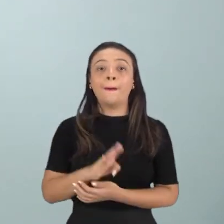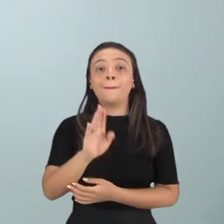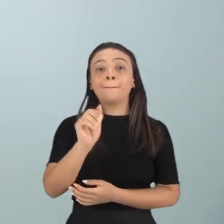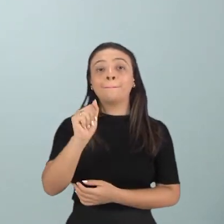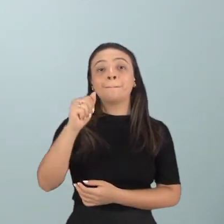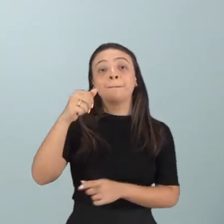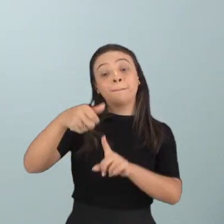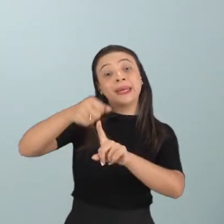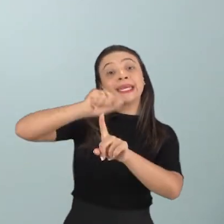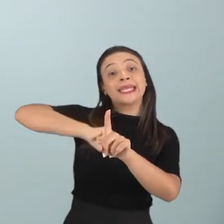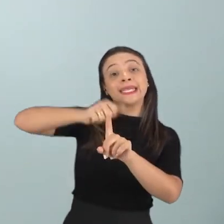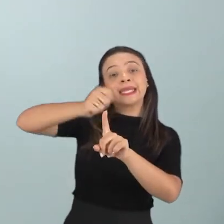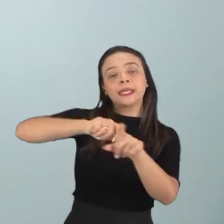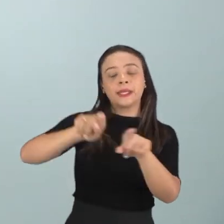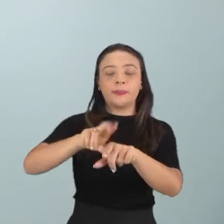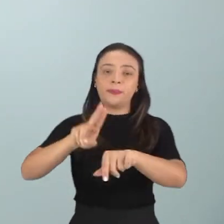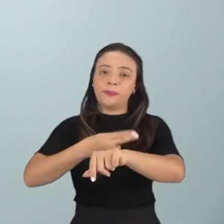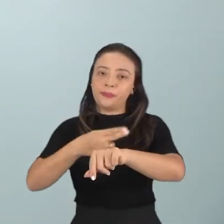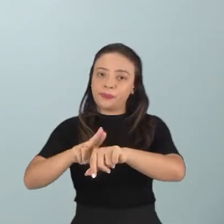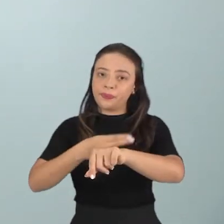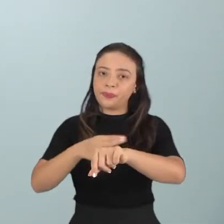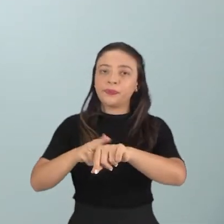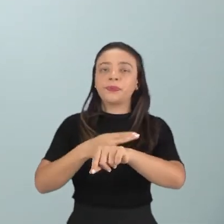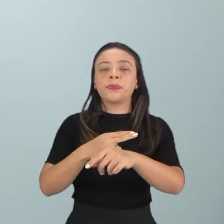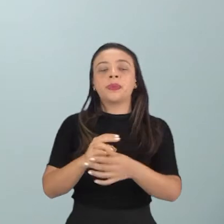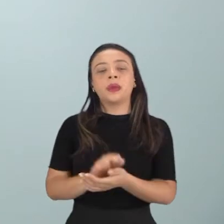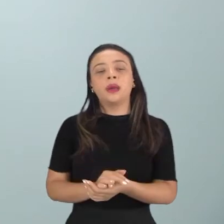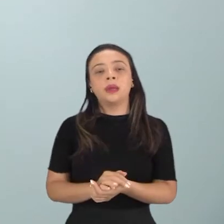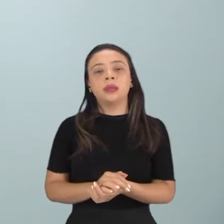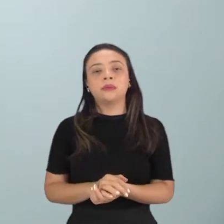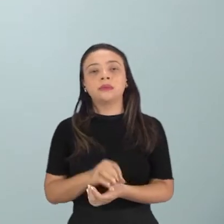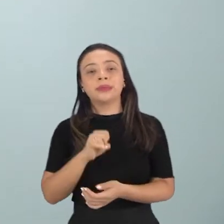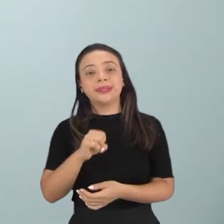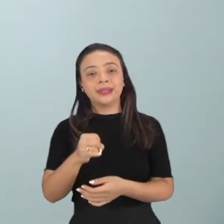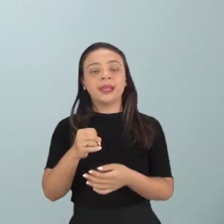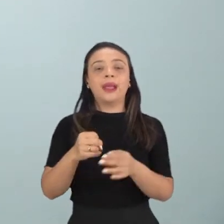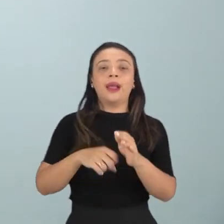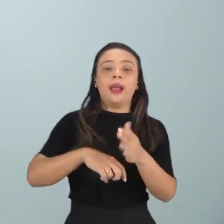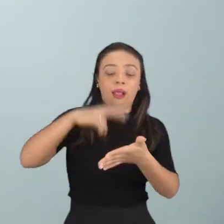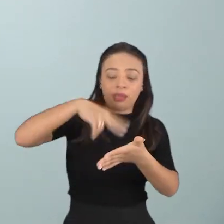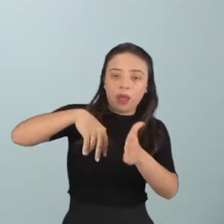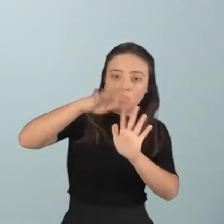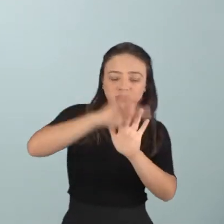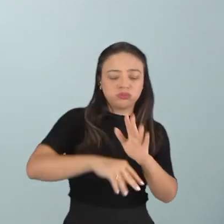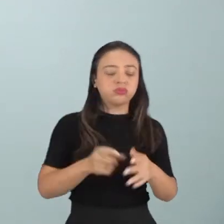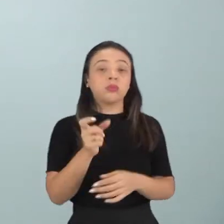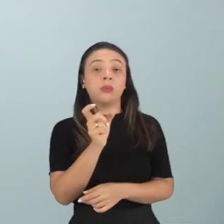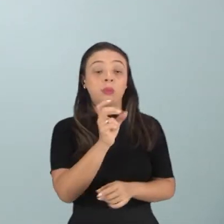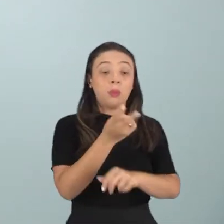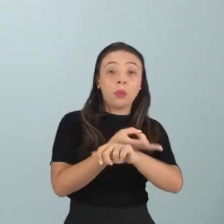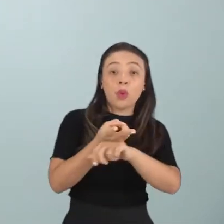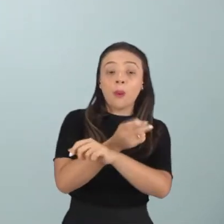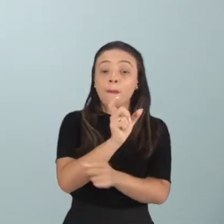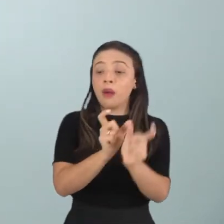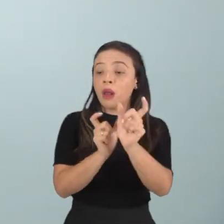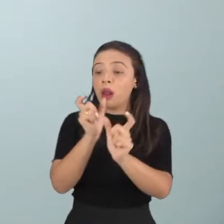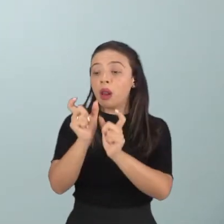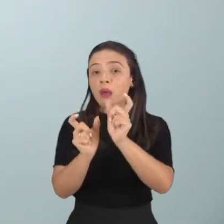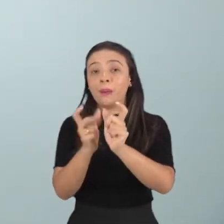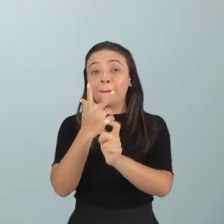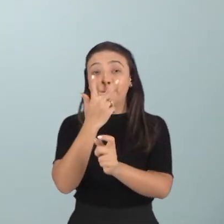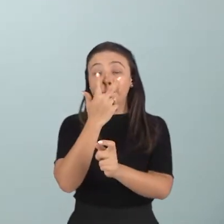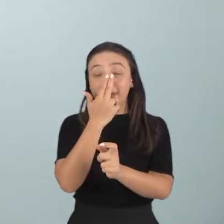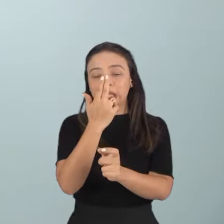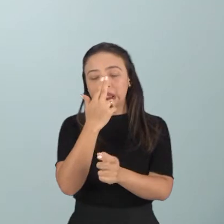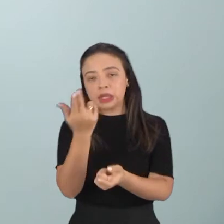é banana chocolate e chocolate então a gente busca o contexto essas palavras que se parecem com português porque elas vão